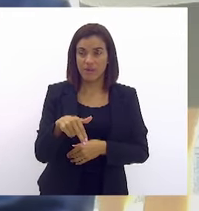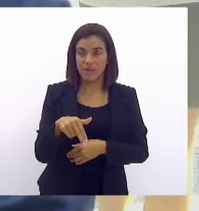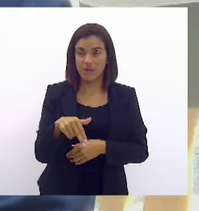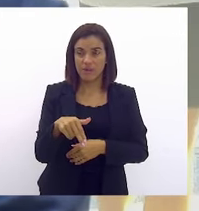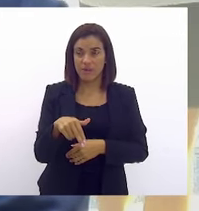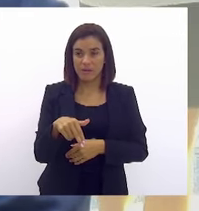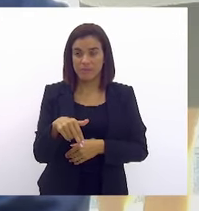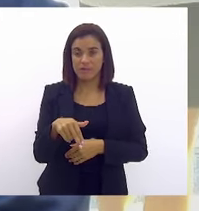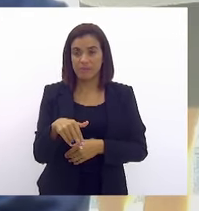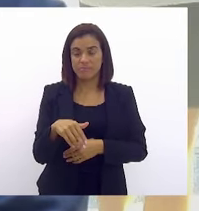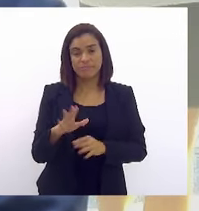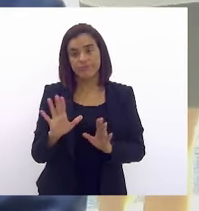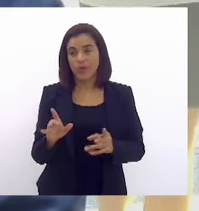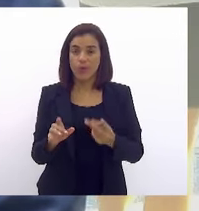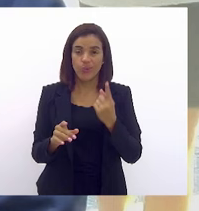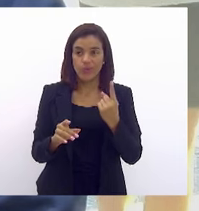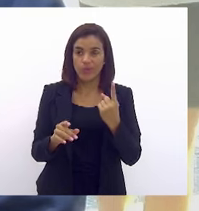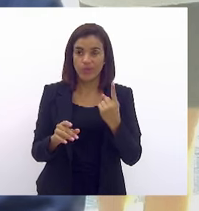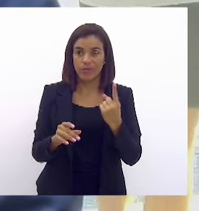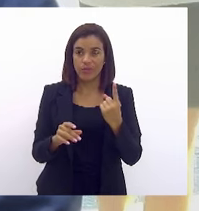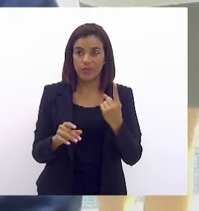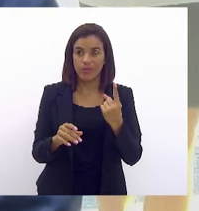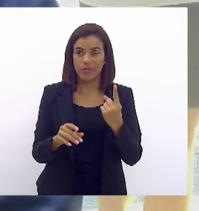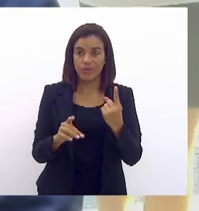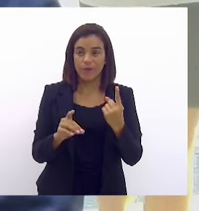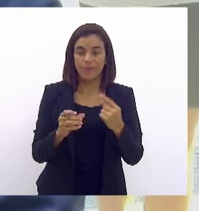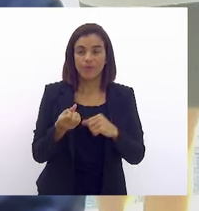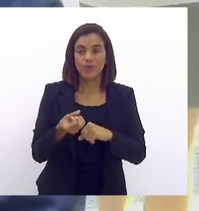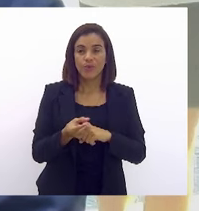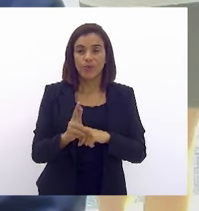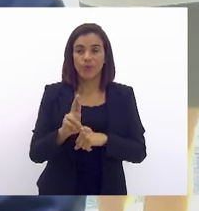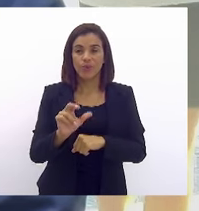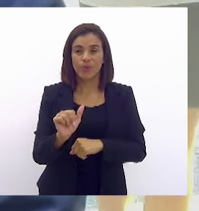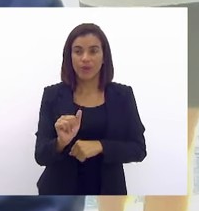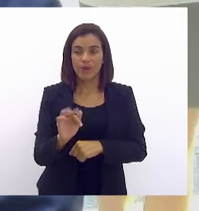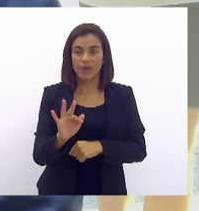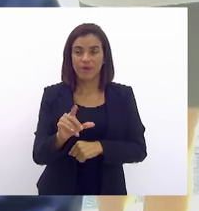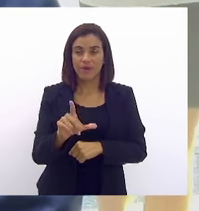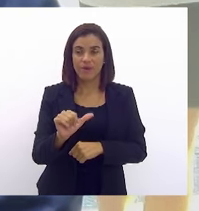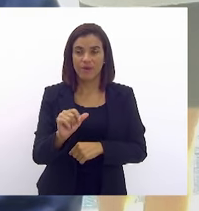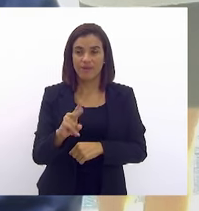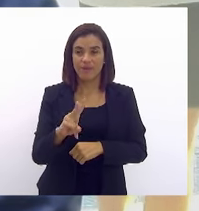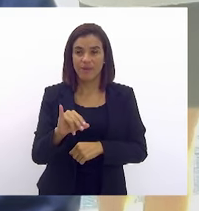Ah, então só falta... Doutora Flávia Lanari, por gentileza.